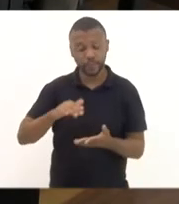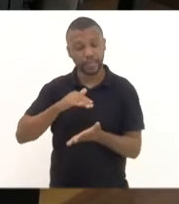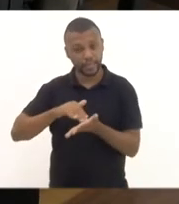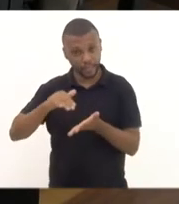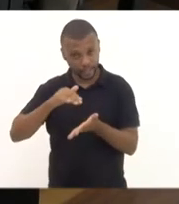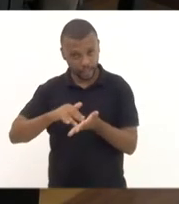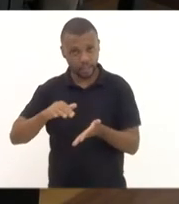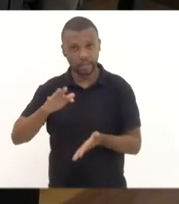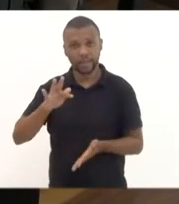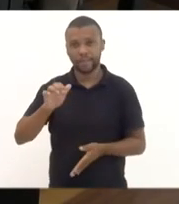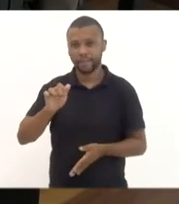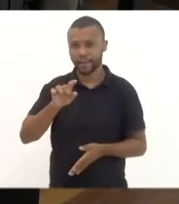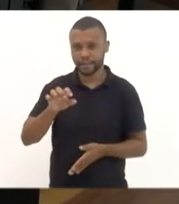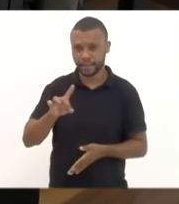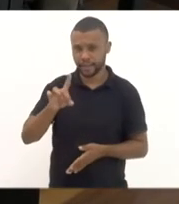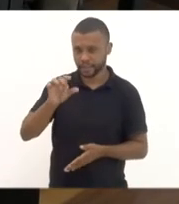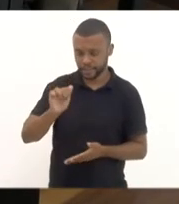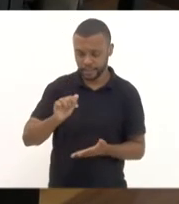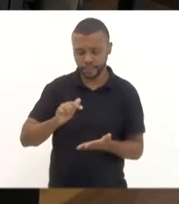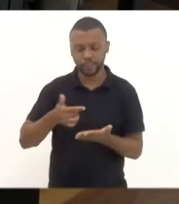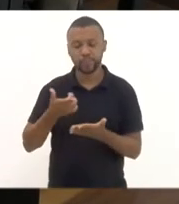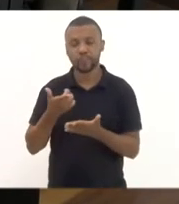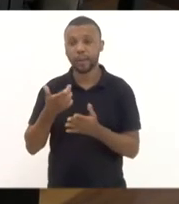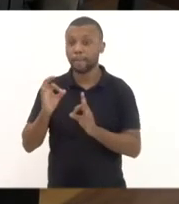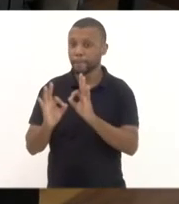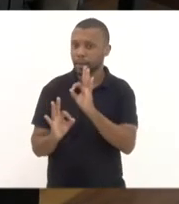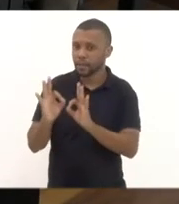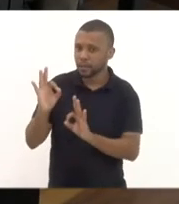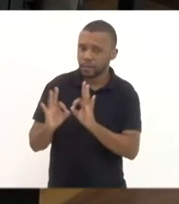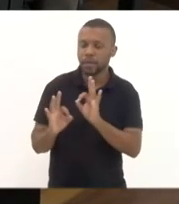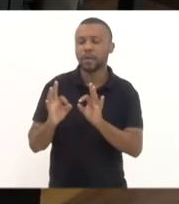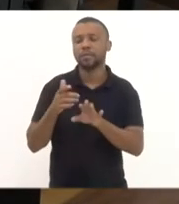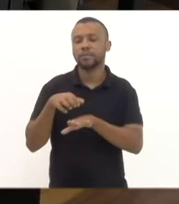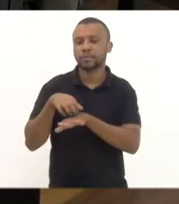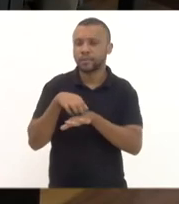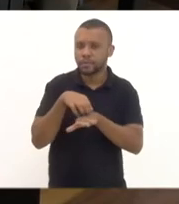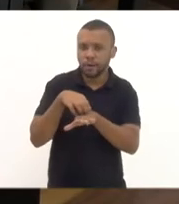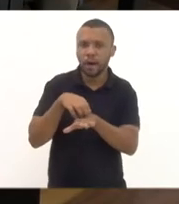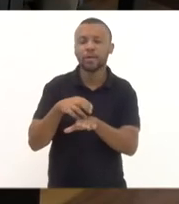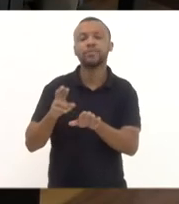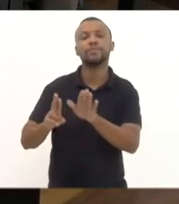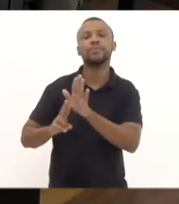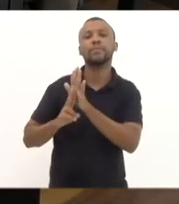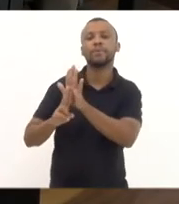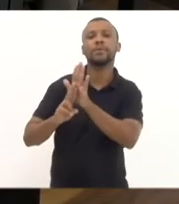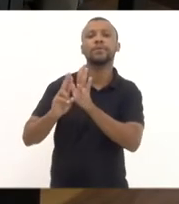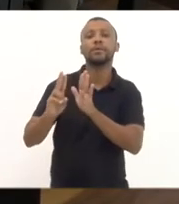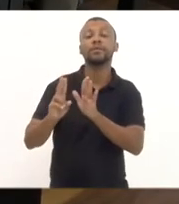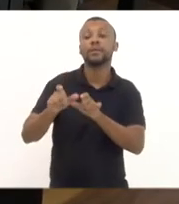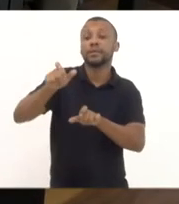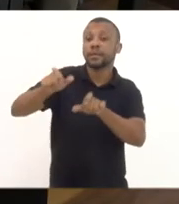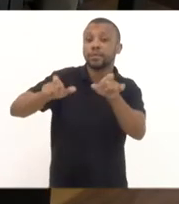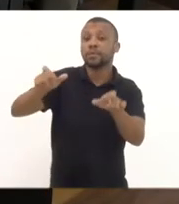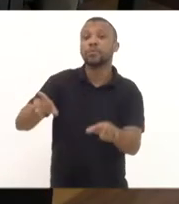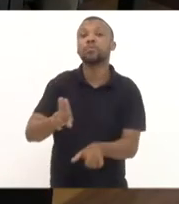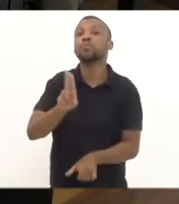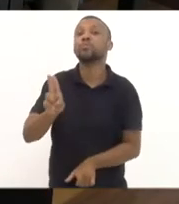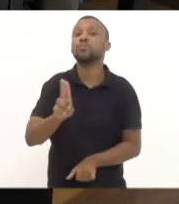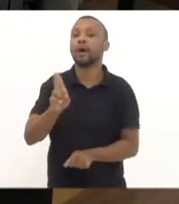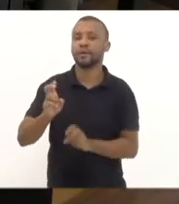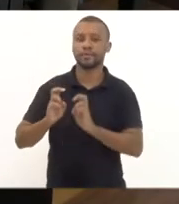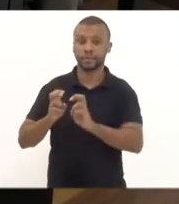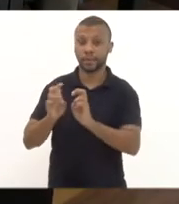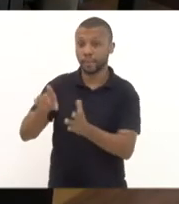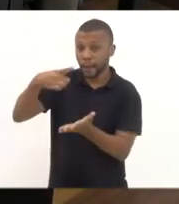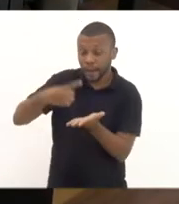agetransp transporte Só tá faltando um aguardo representantes do usuário para